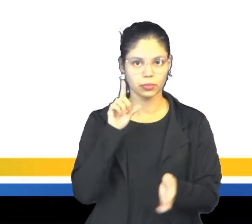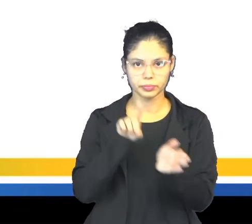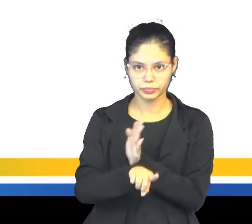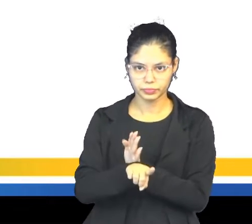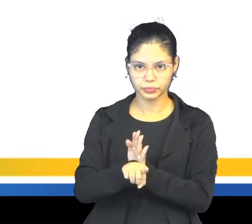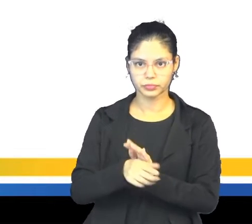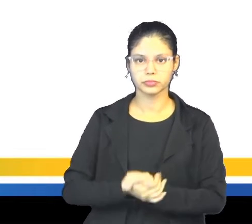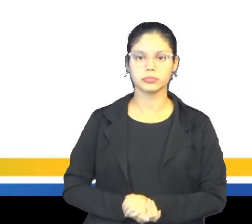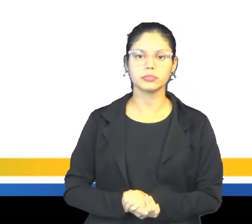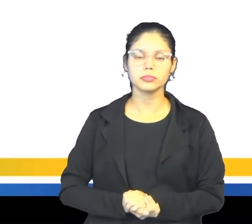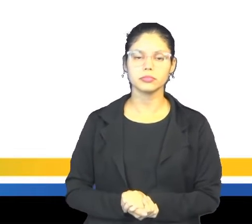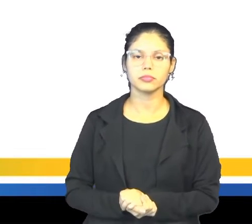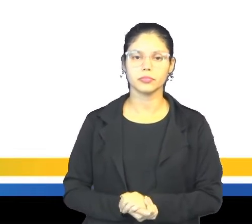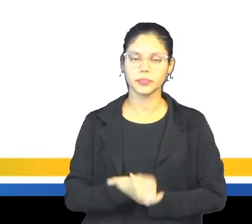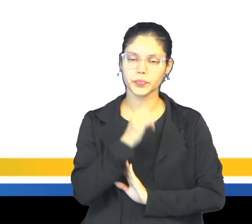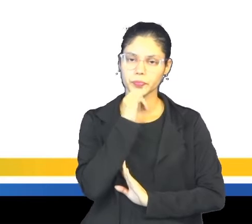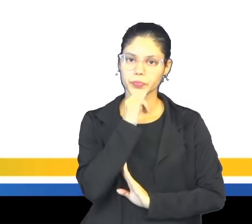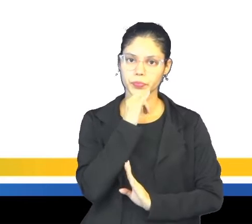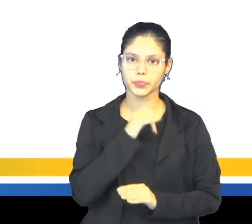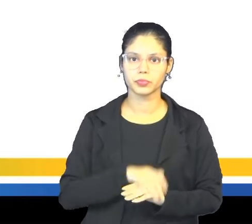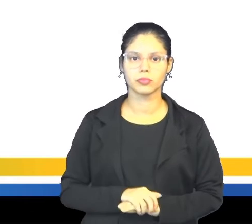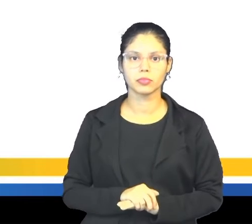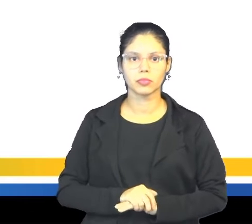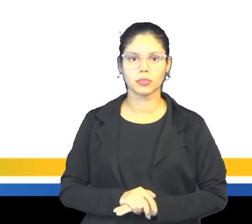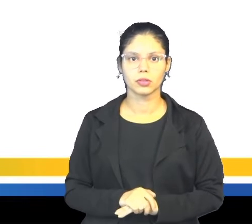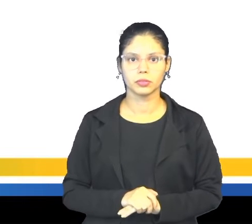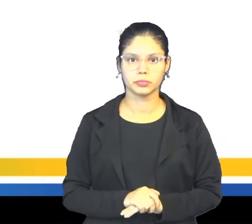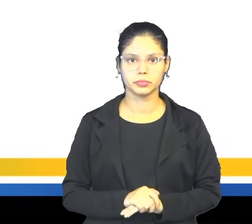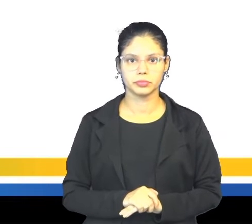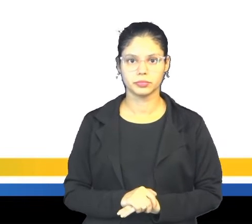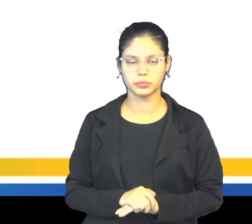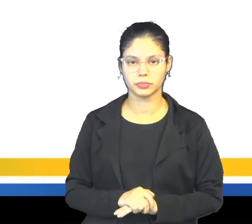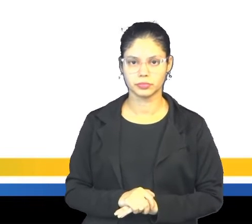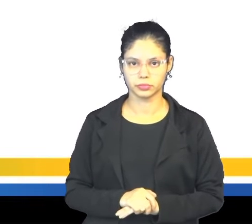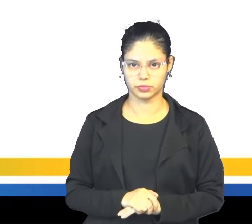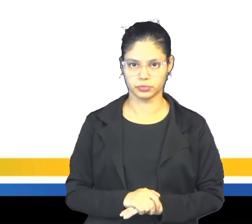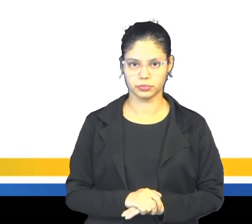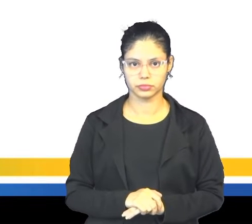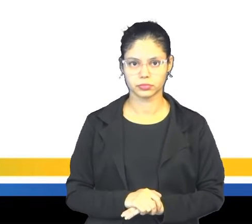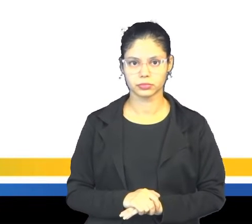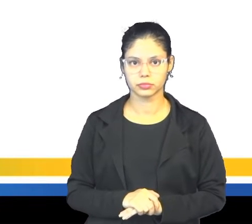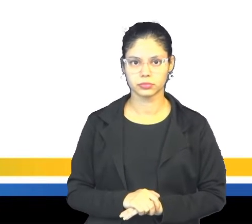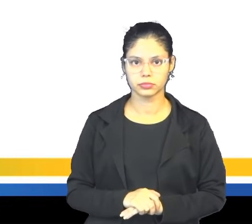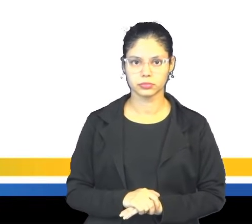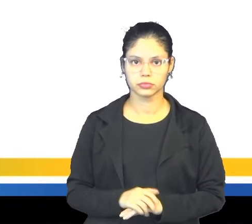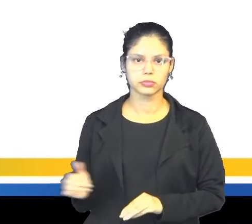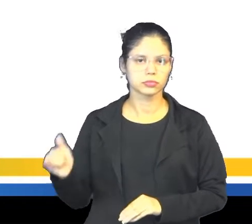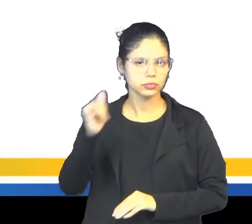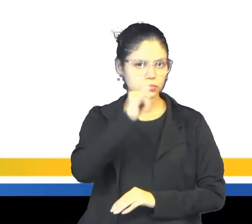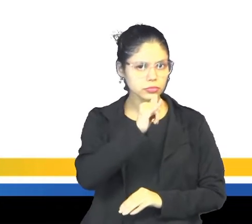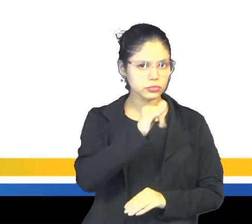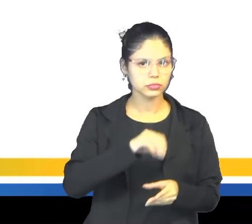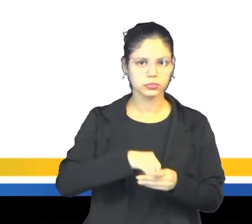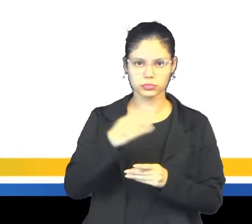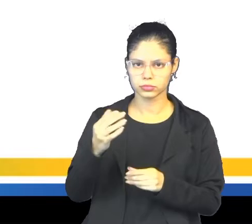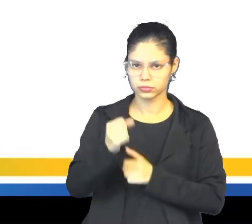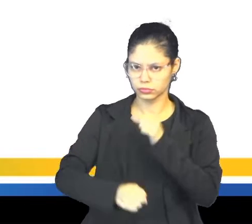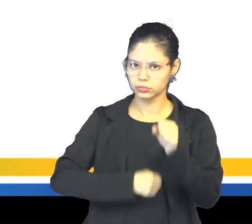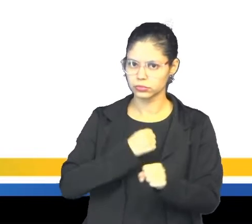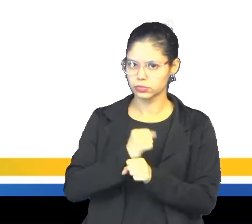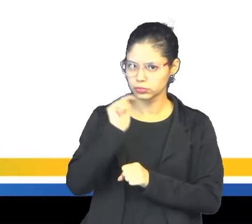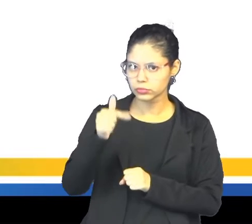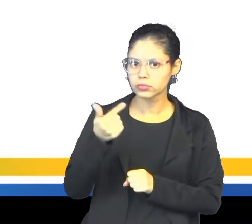pergunta, né? Por exemplo, will they travel abroad next year? Eles viajarão para o exterior ano que